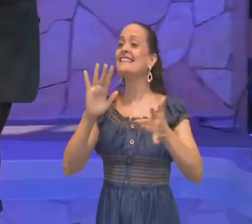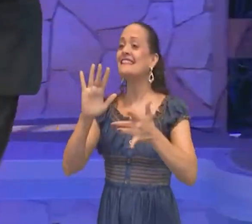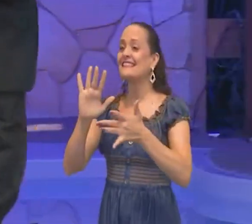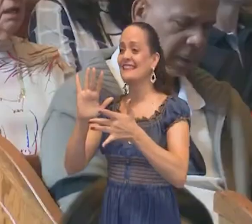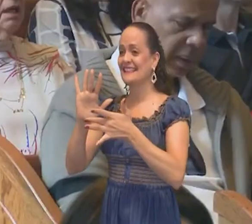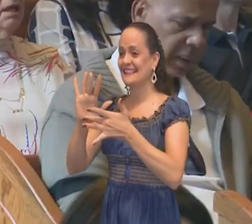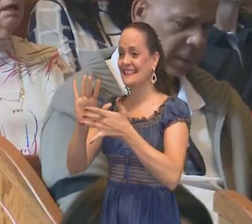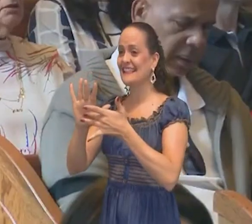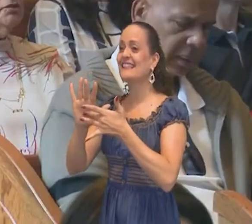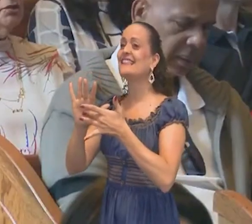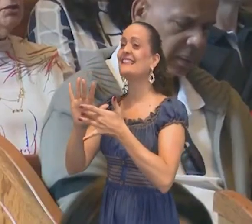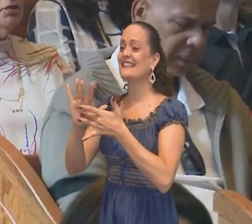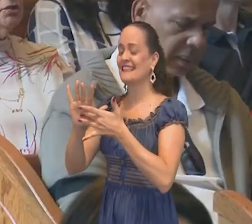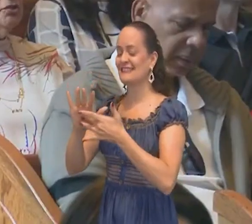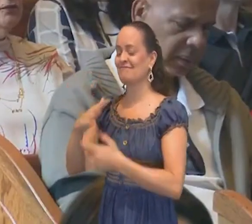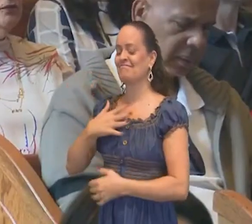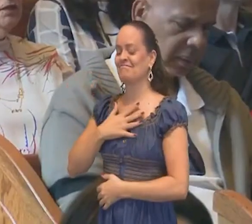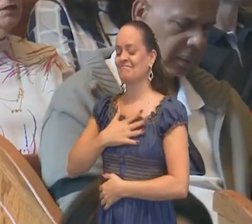me